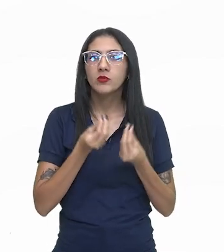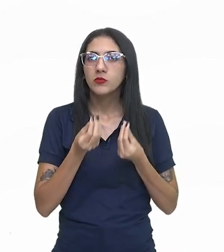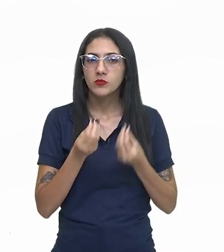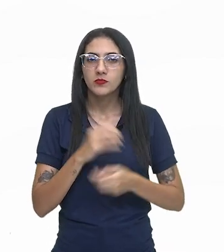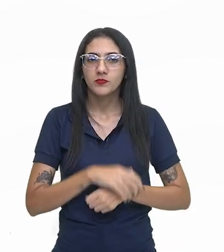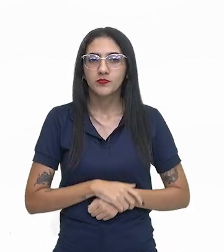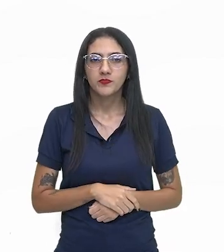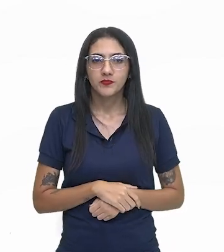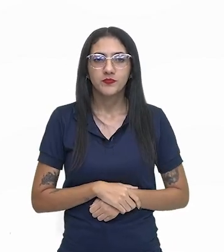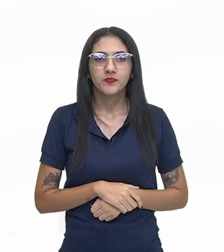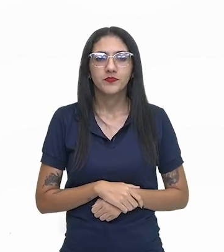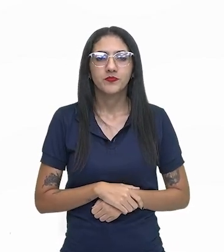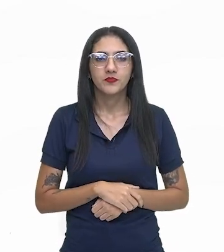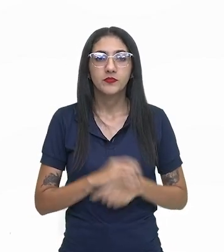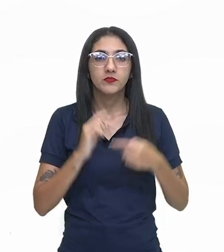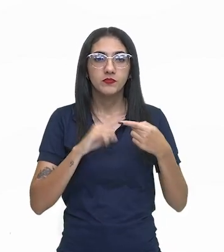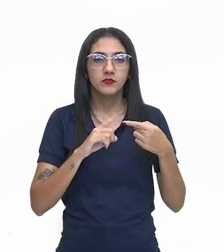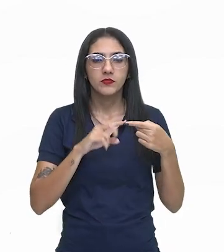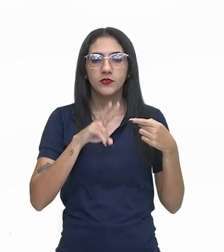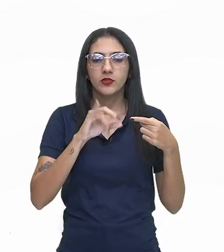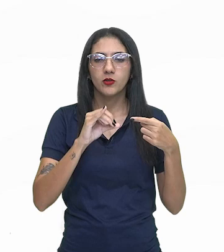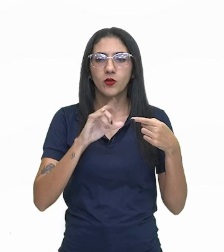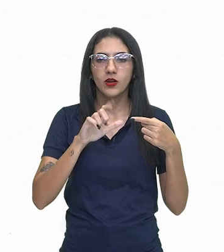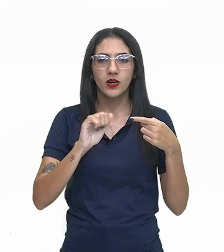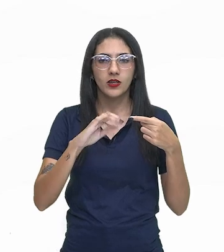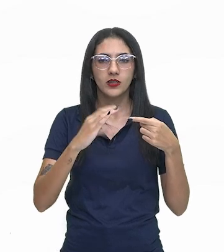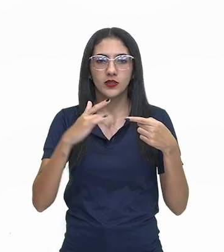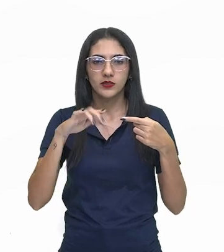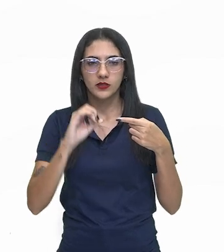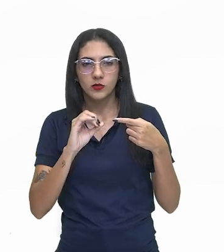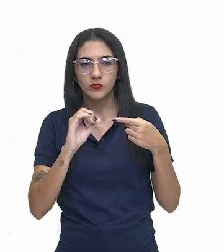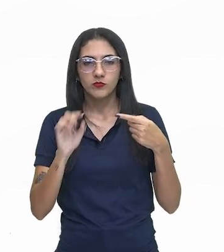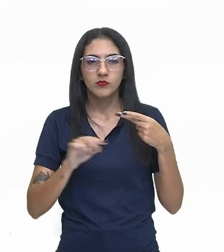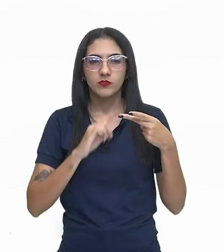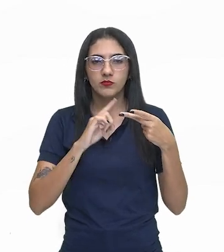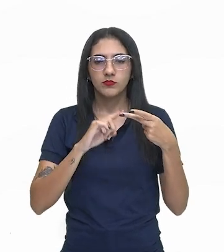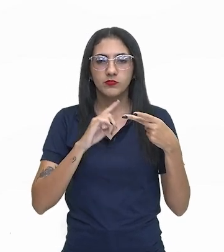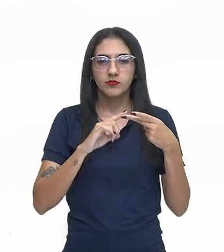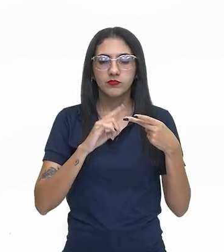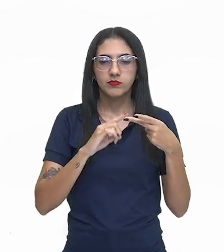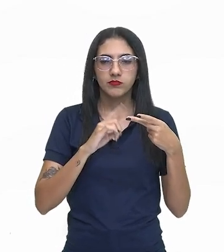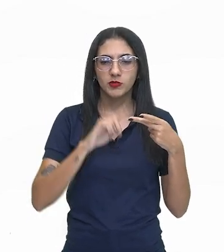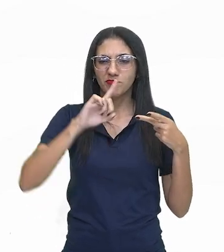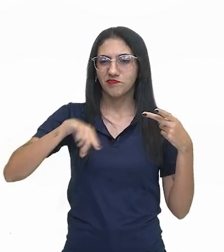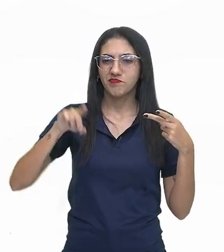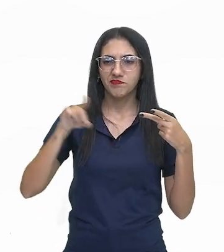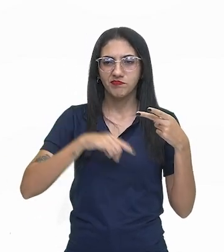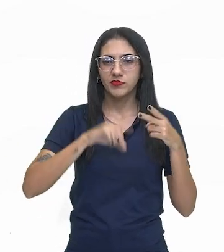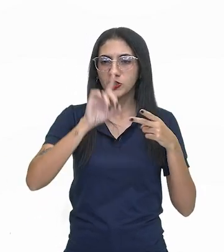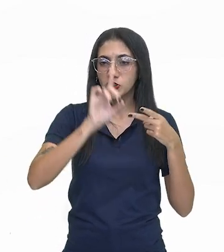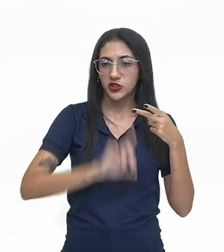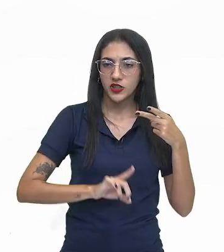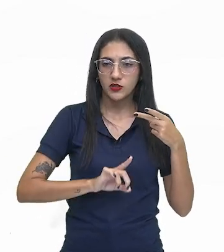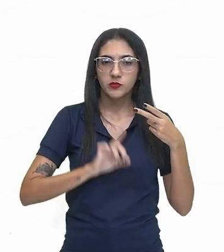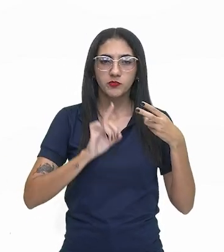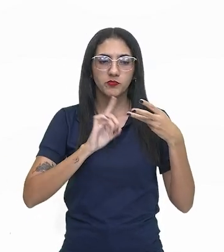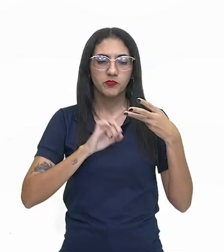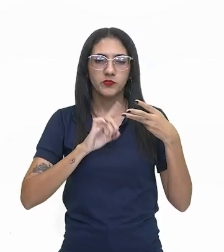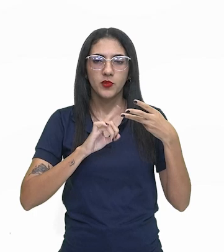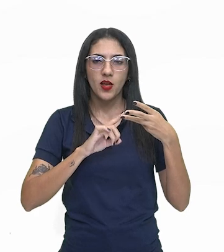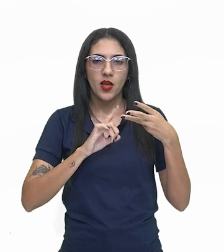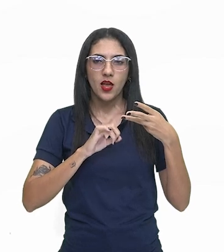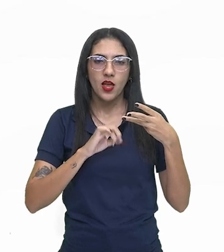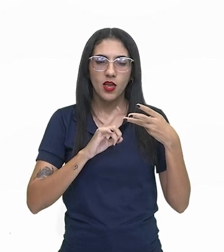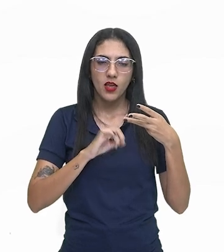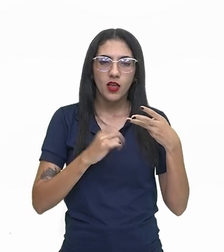lá. Então, a violação, primeiro, a privação de direitos e a degradação. Não